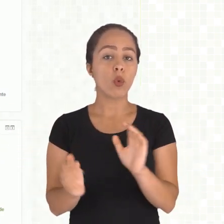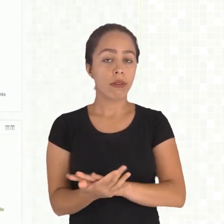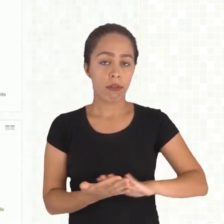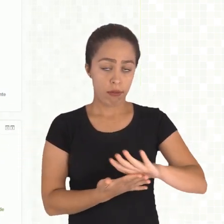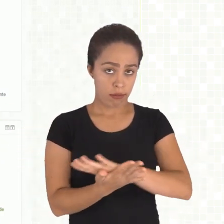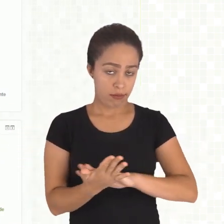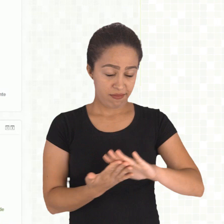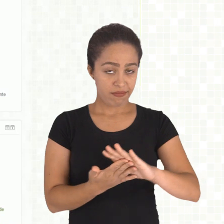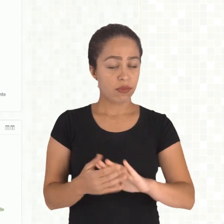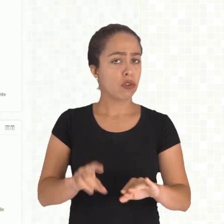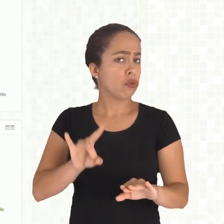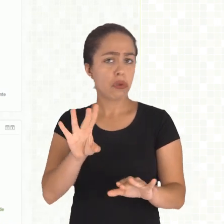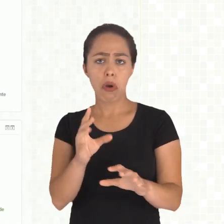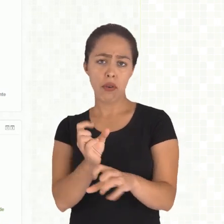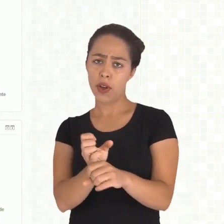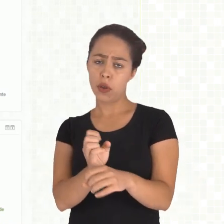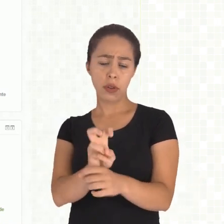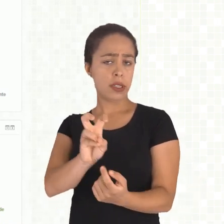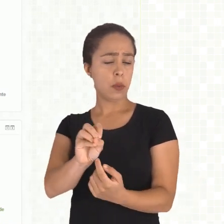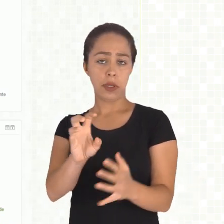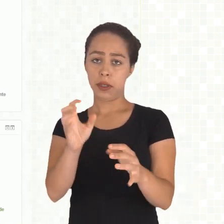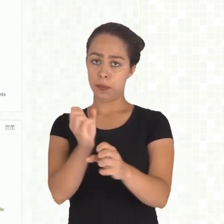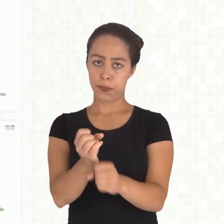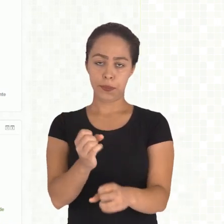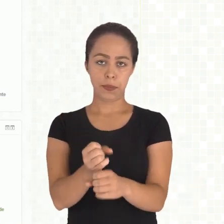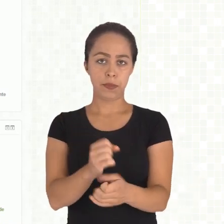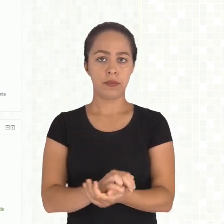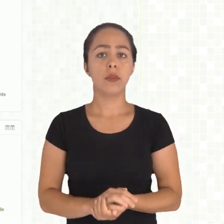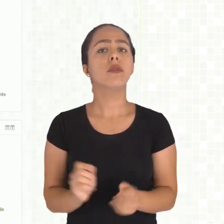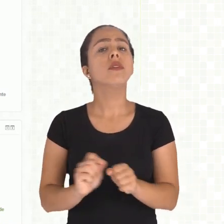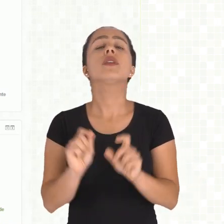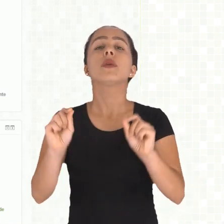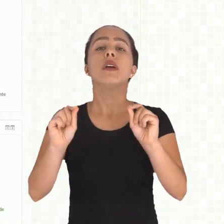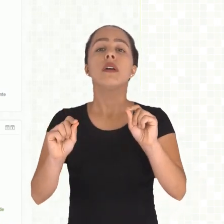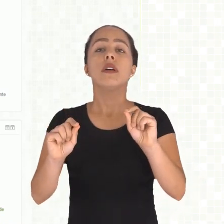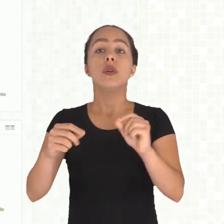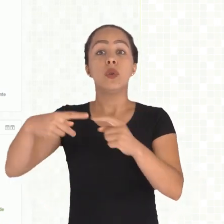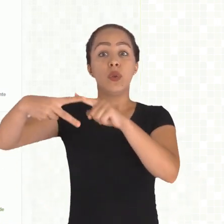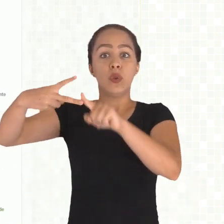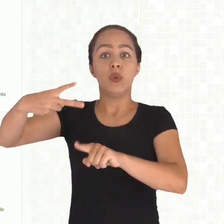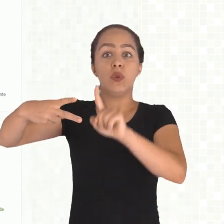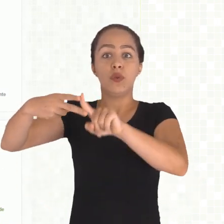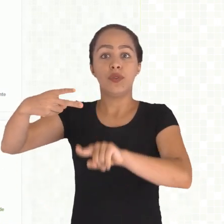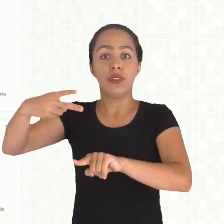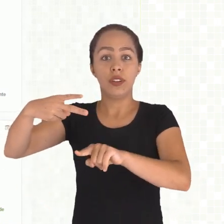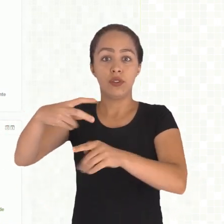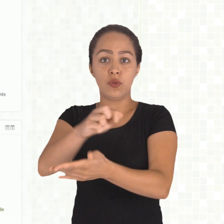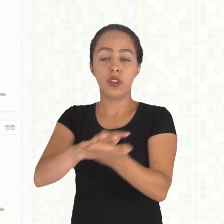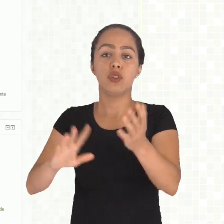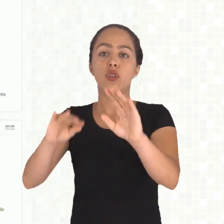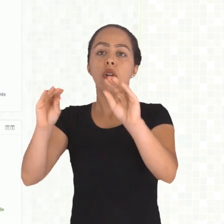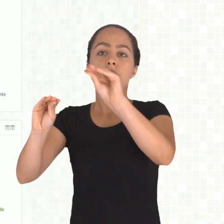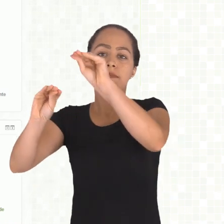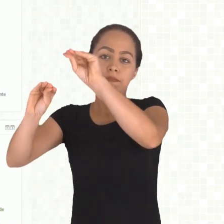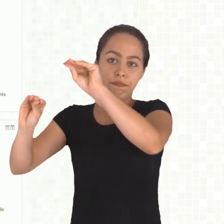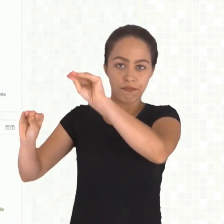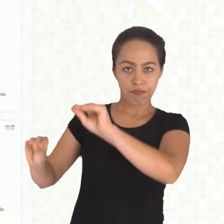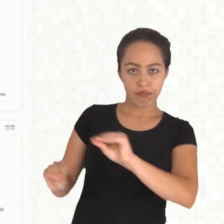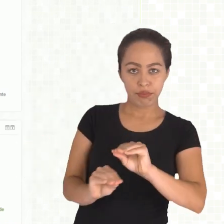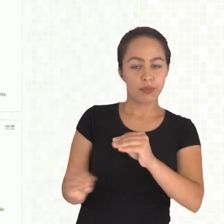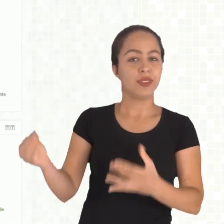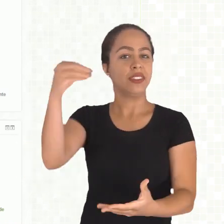dentro dela, ela vale 50 pontos, tá vendo? O que nós vamos fazer agora? Nós vamos mover essas duas atividades para dentro dessa